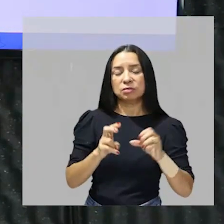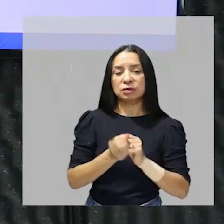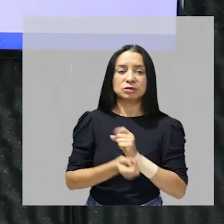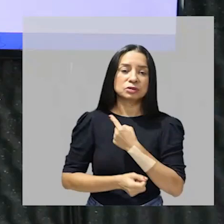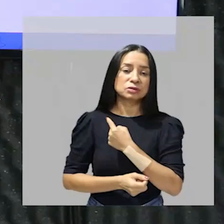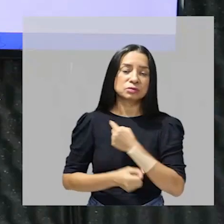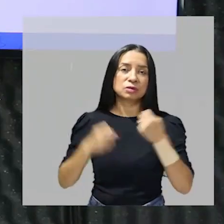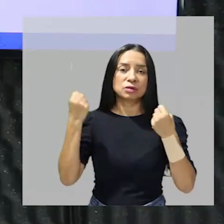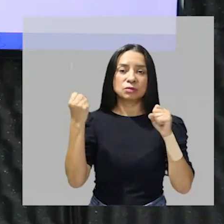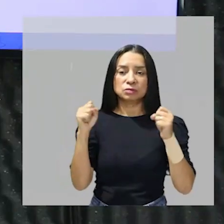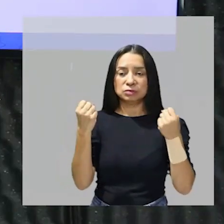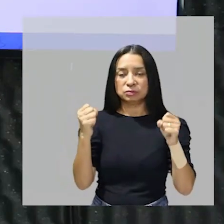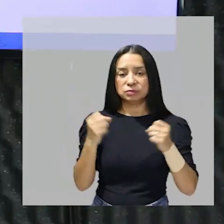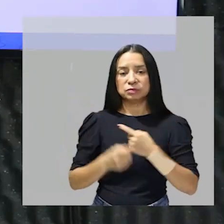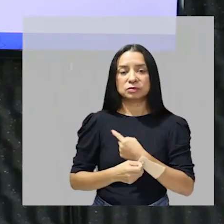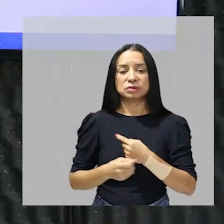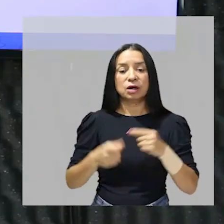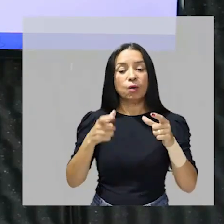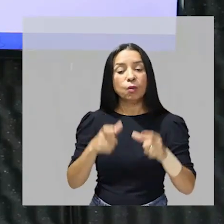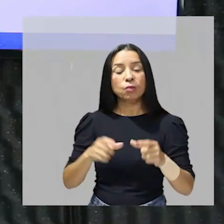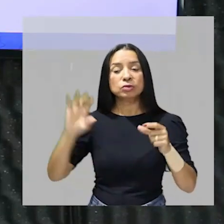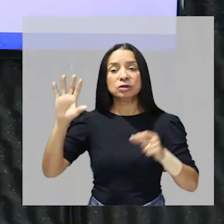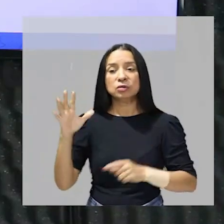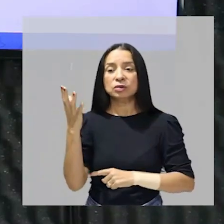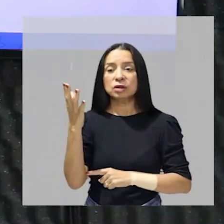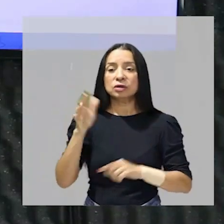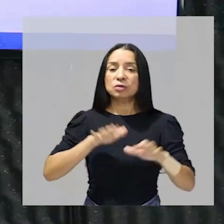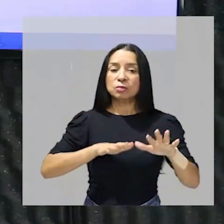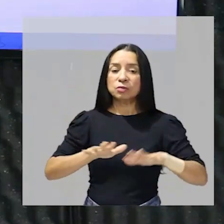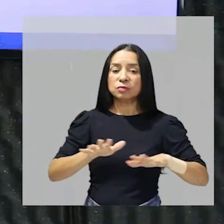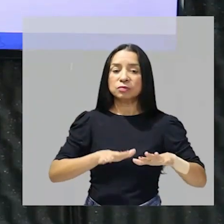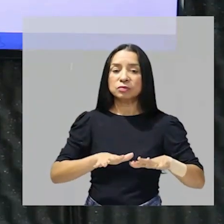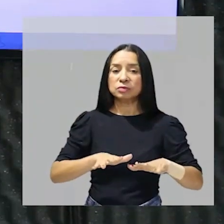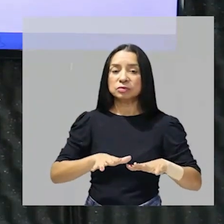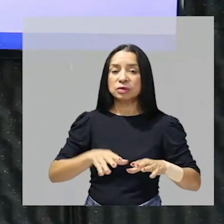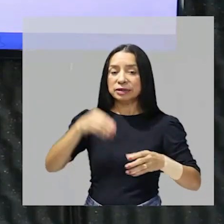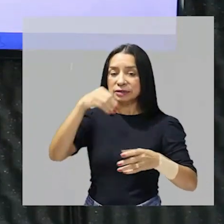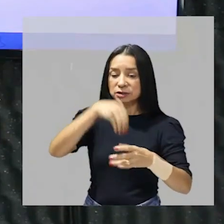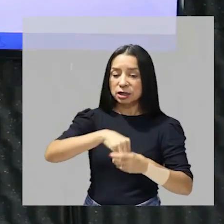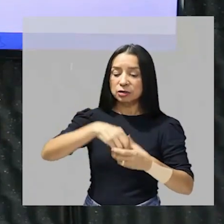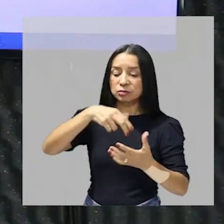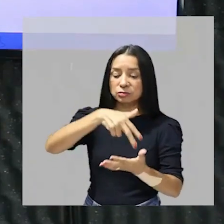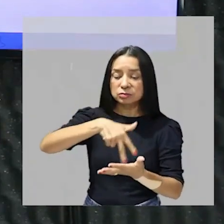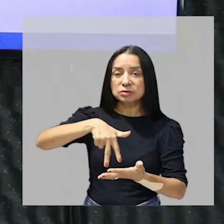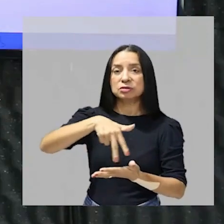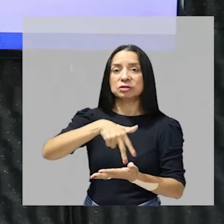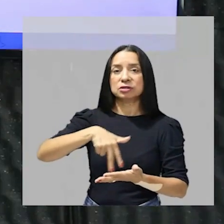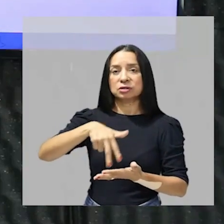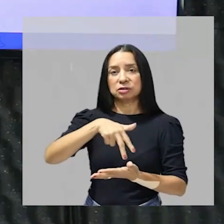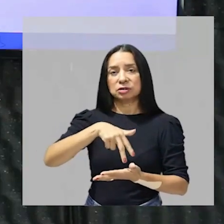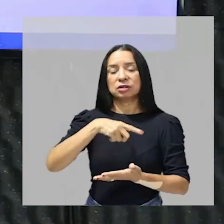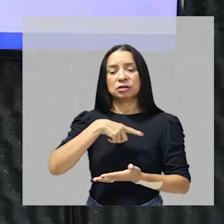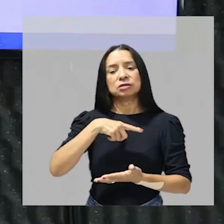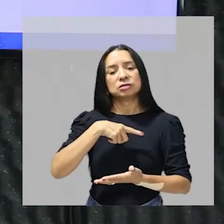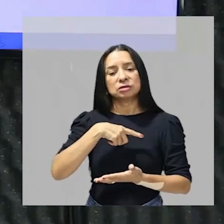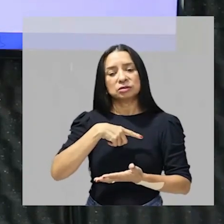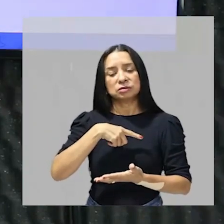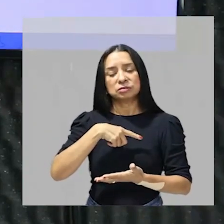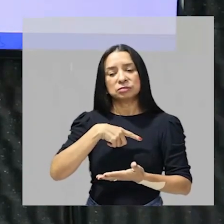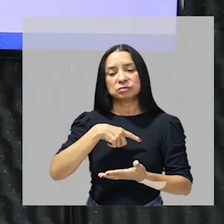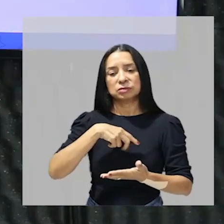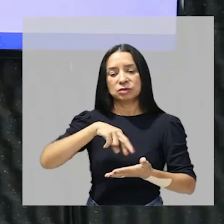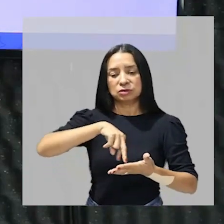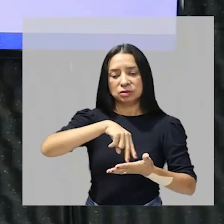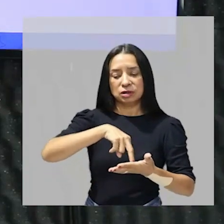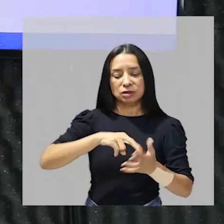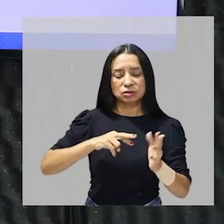A ginástica pode acontecer também aonde? Aqueles movimentos dentro da dança. Dentro da dança existe a ginástica. Aqueles movimentos